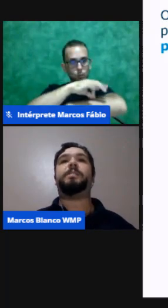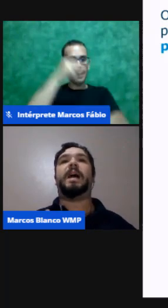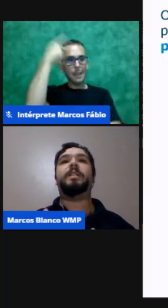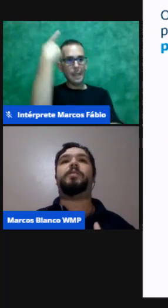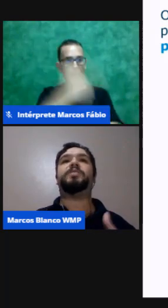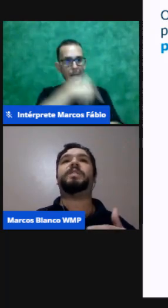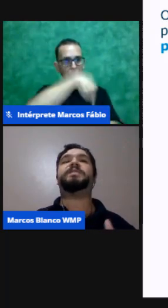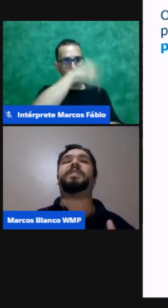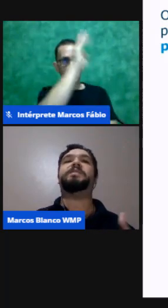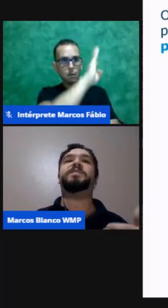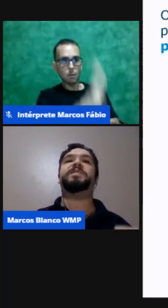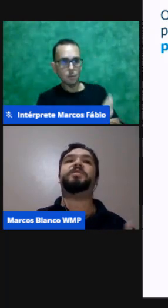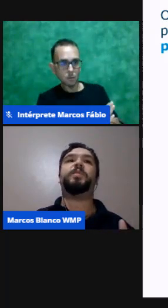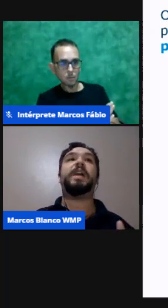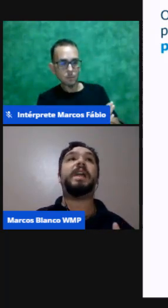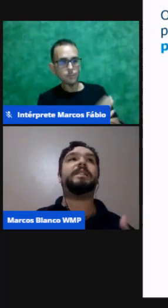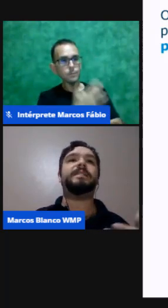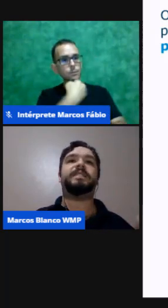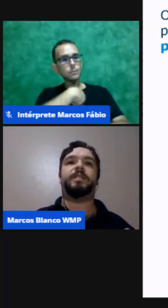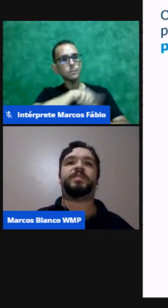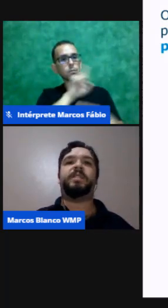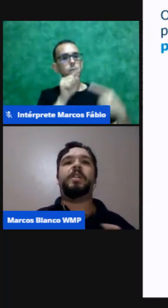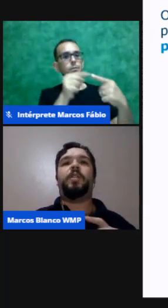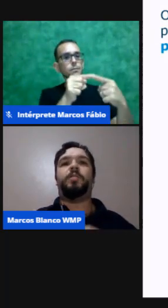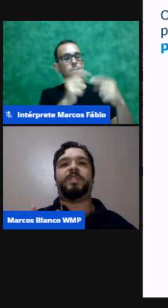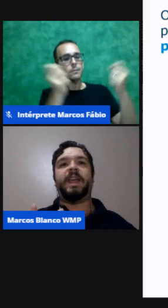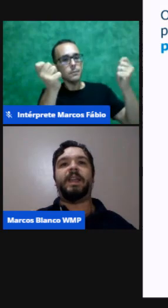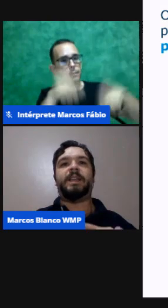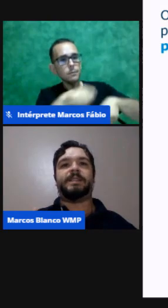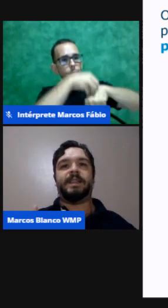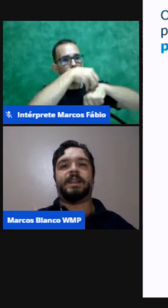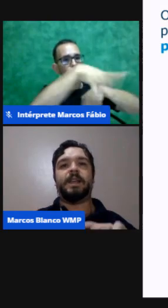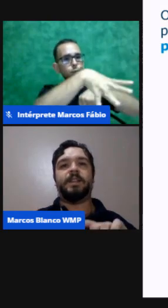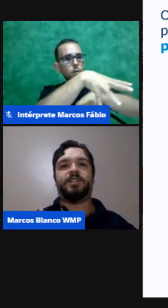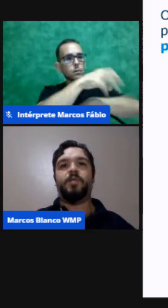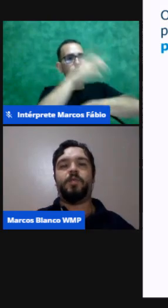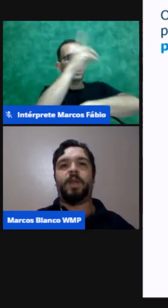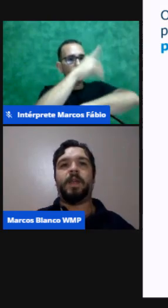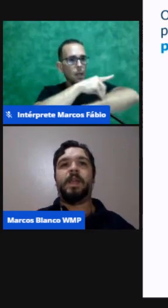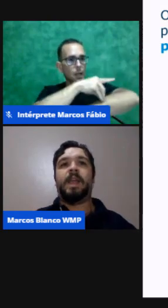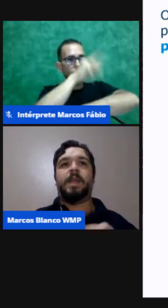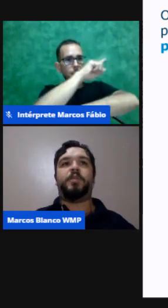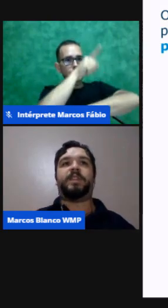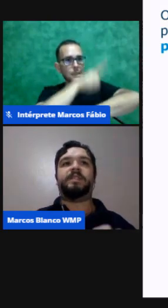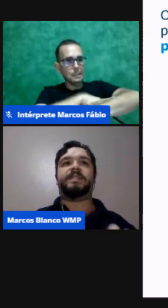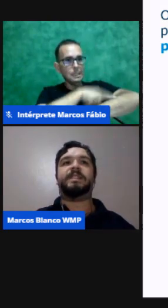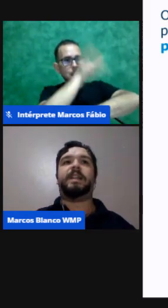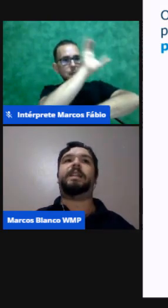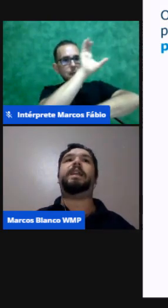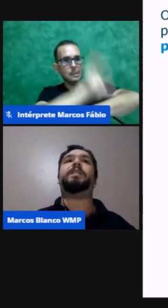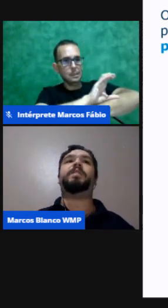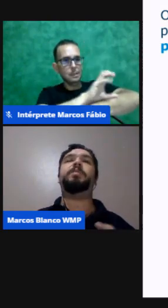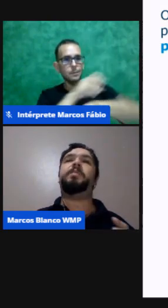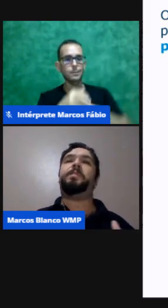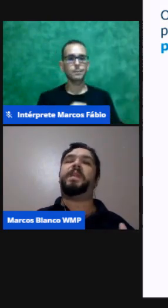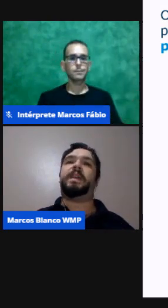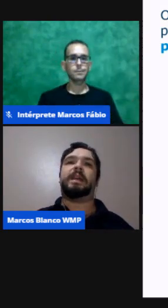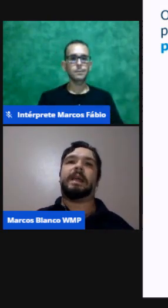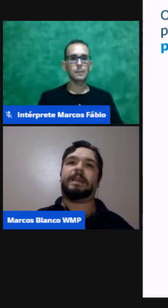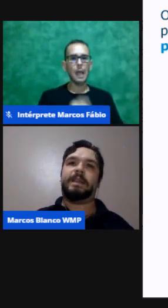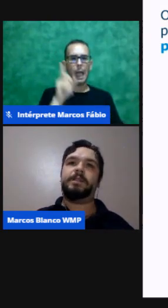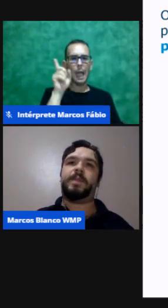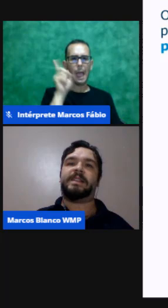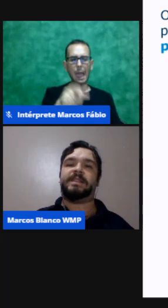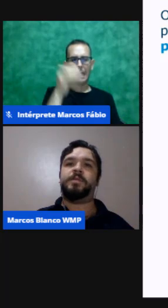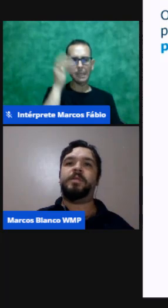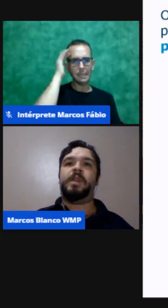a gente trabalha com as doenças transmitidas por Aedes aegypti, como dengue, zika e chikungunya. É importante vocês entenderem que o